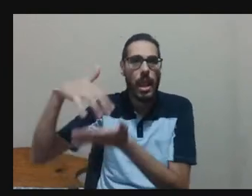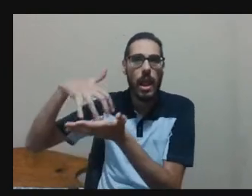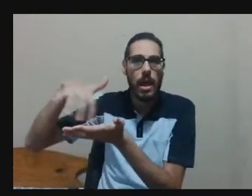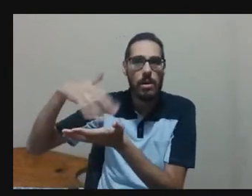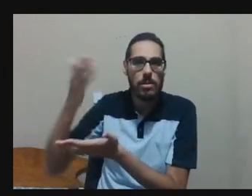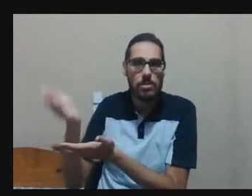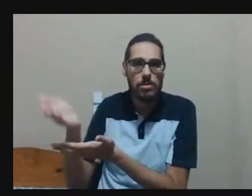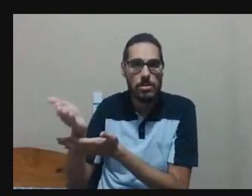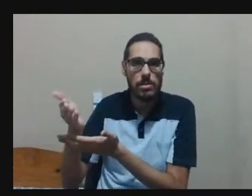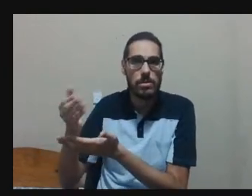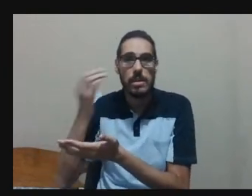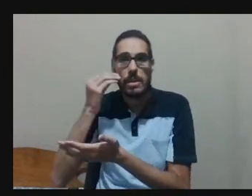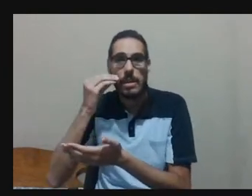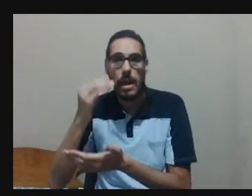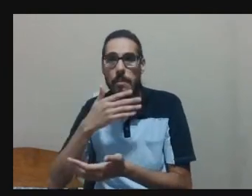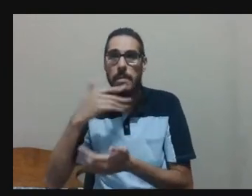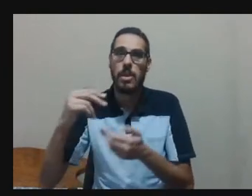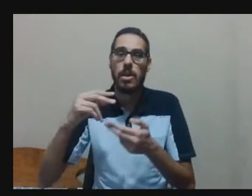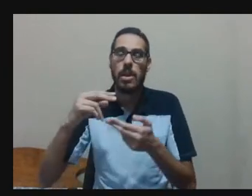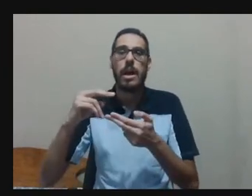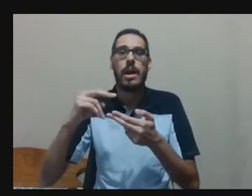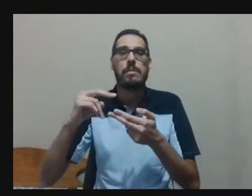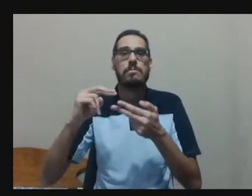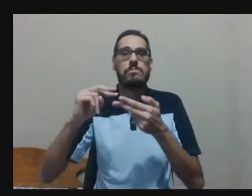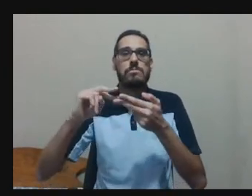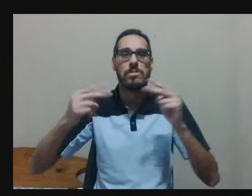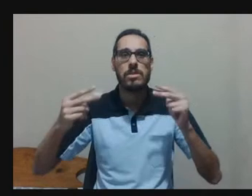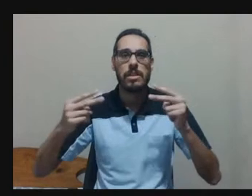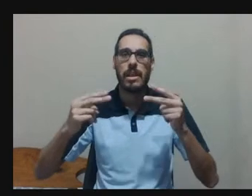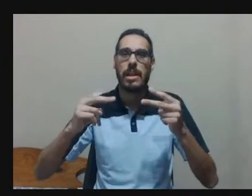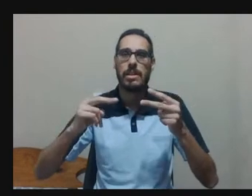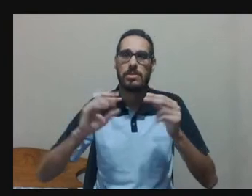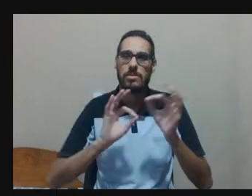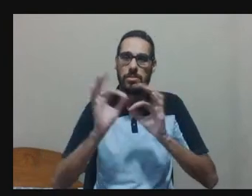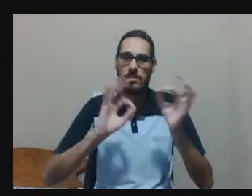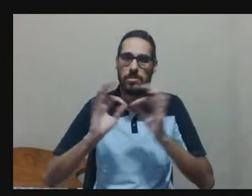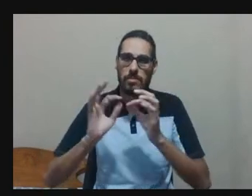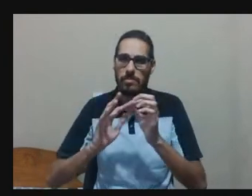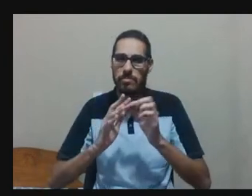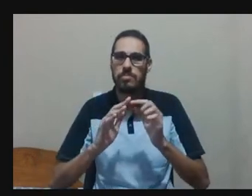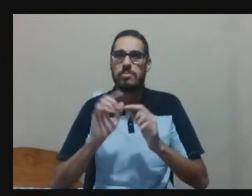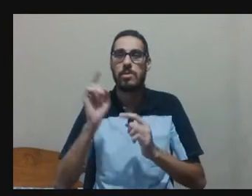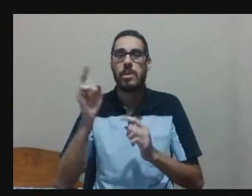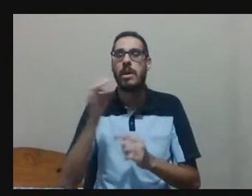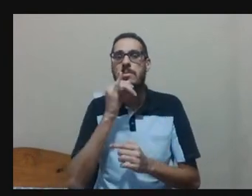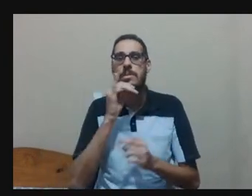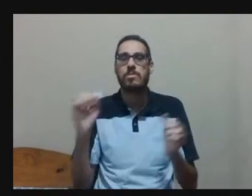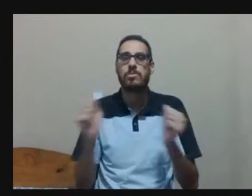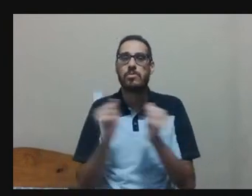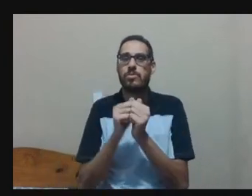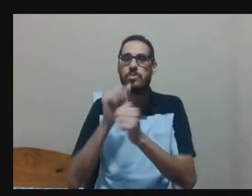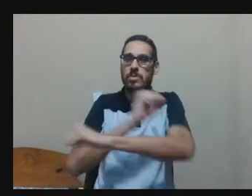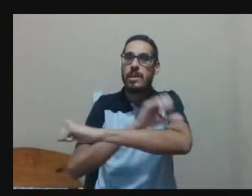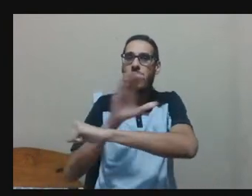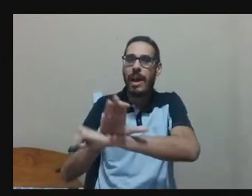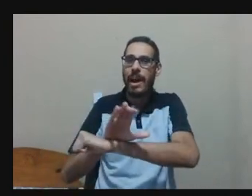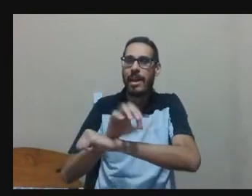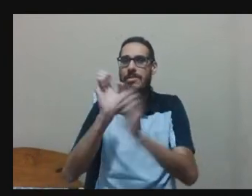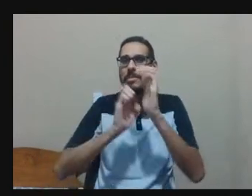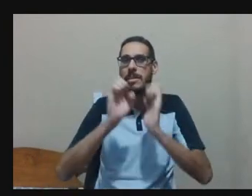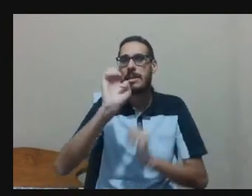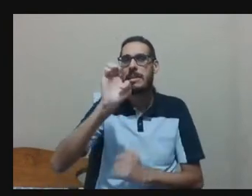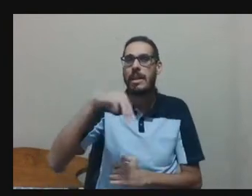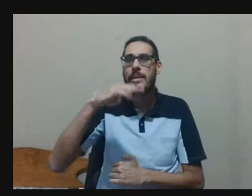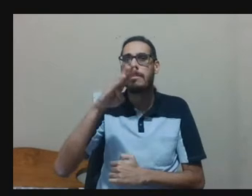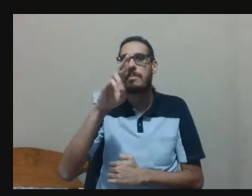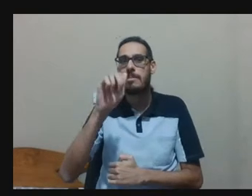genético com São Carlos, junto com a Embrapa, e aprender para empresas. Certamente a chance de sucesso quase que total, mas tem que ser